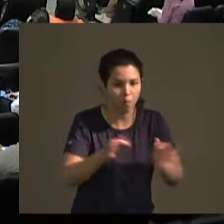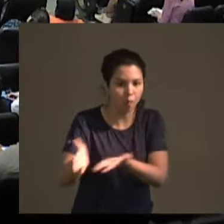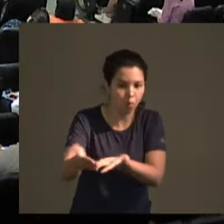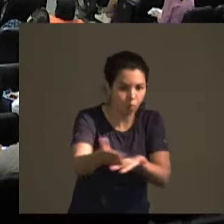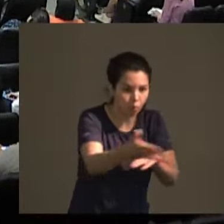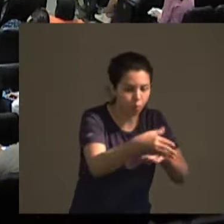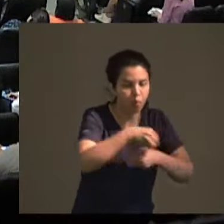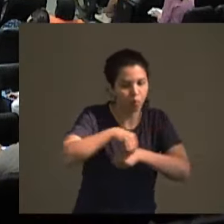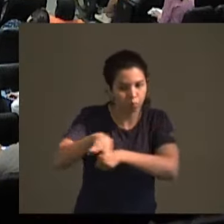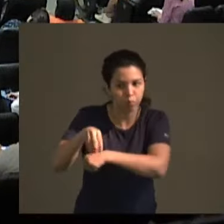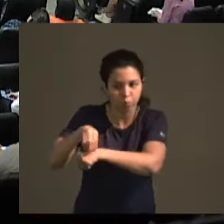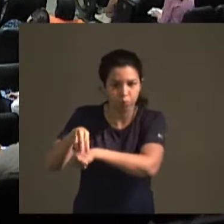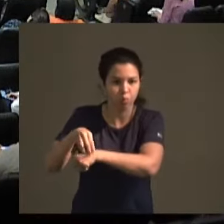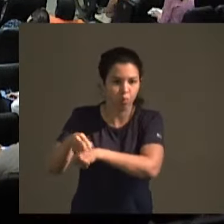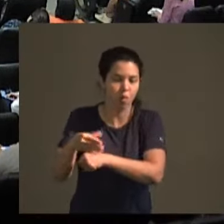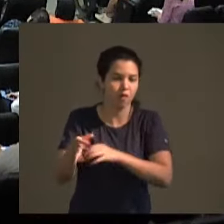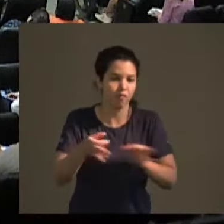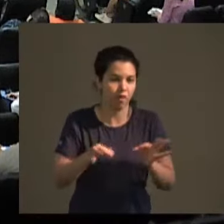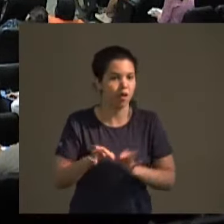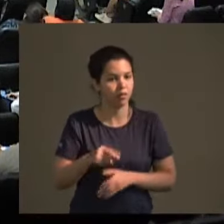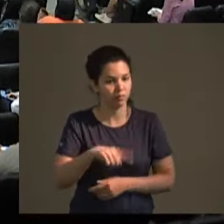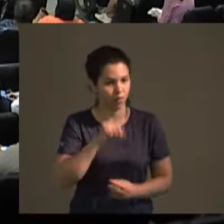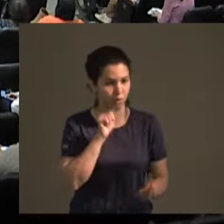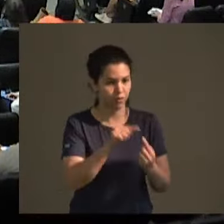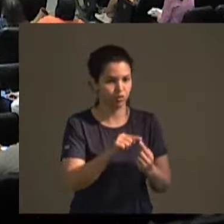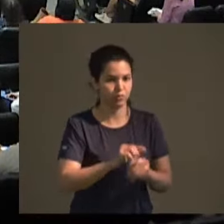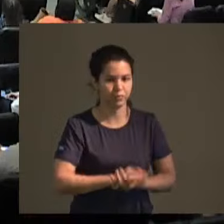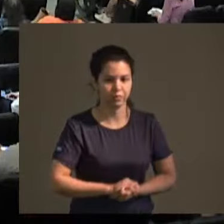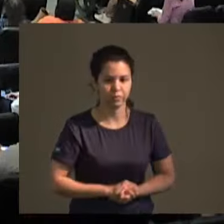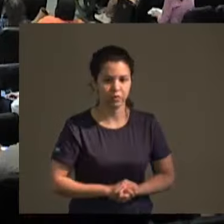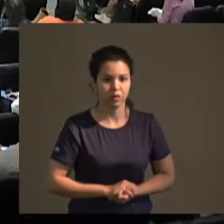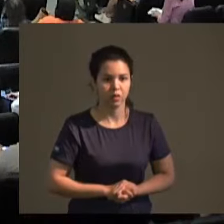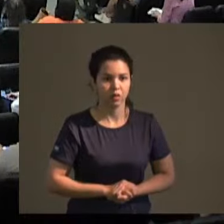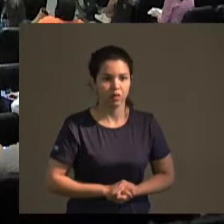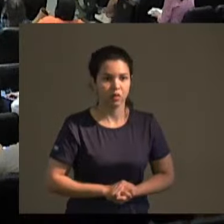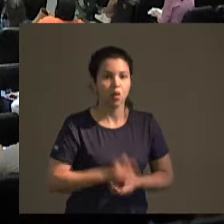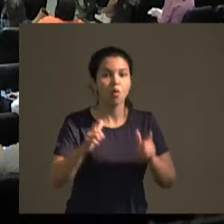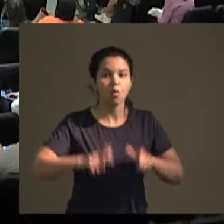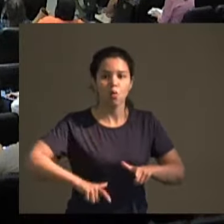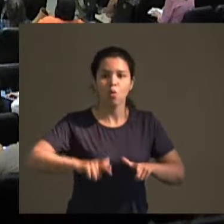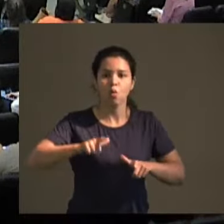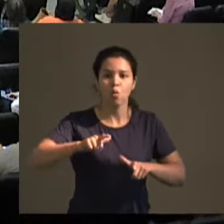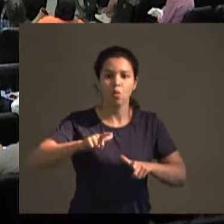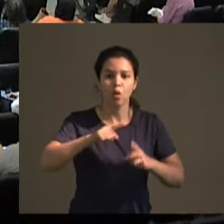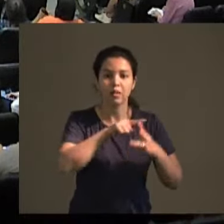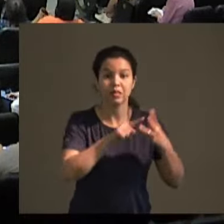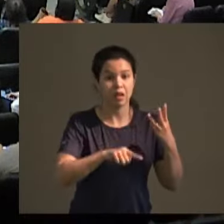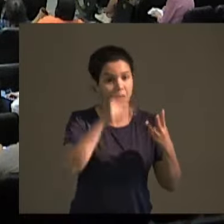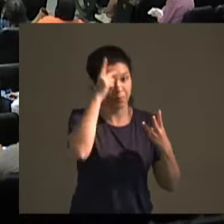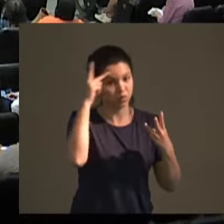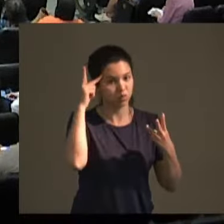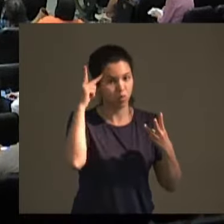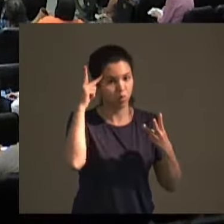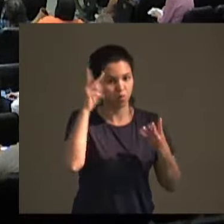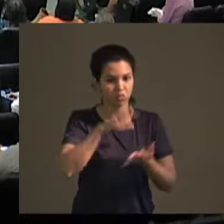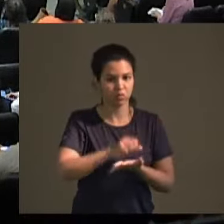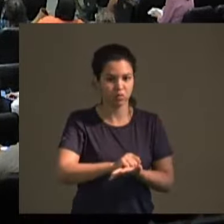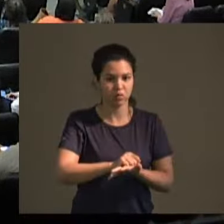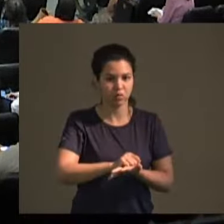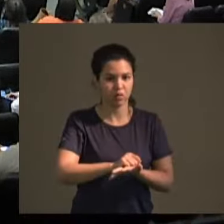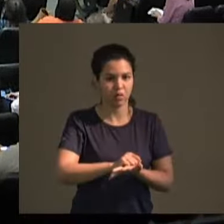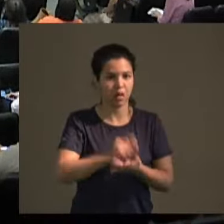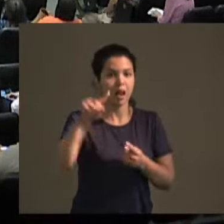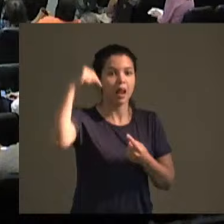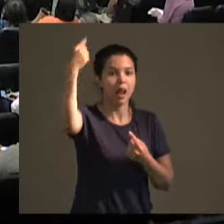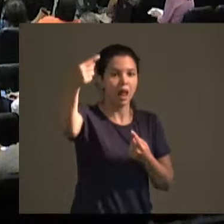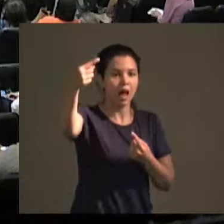que é o pretexto e o objetivo desse fórum, tá bom? Então, da onde... São 3 pessoas inscritas. Lá